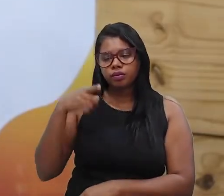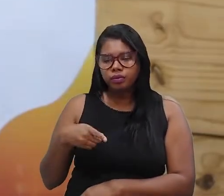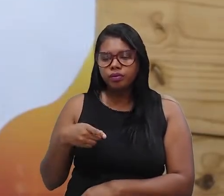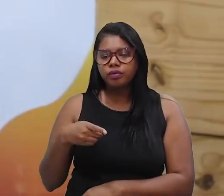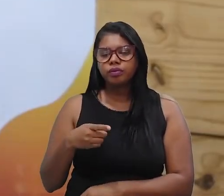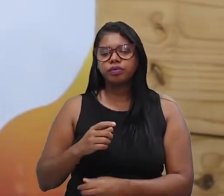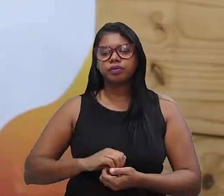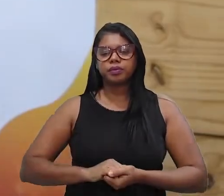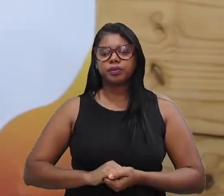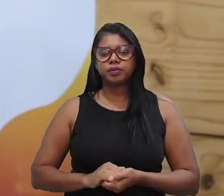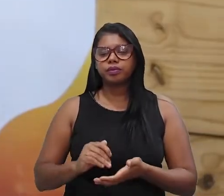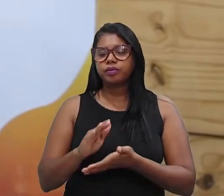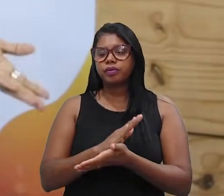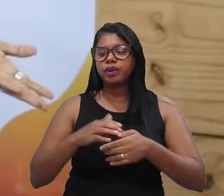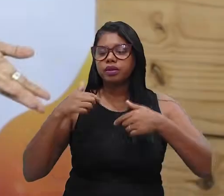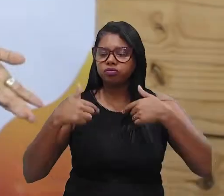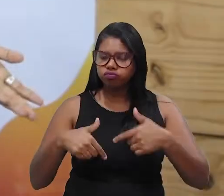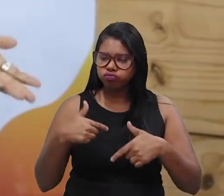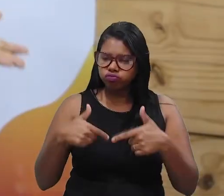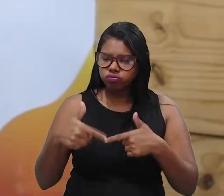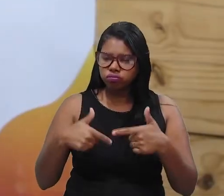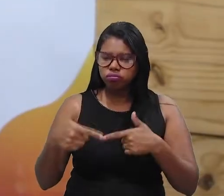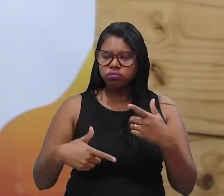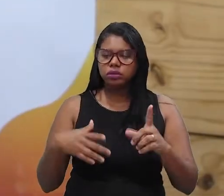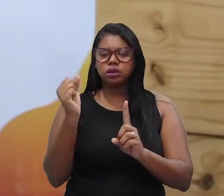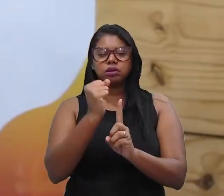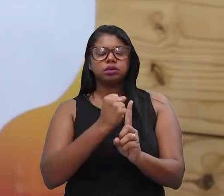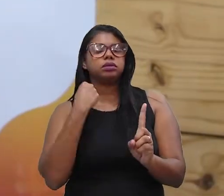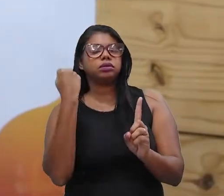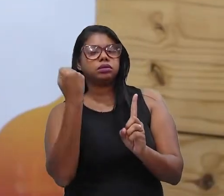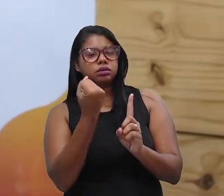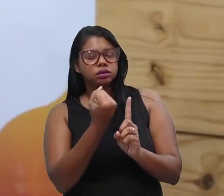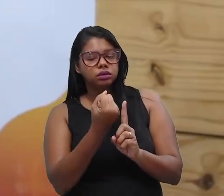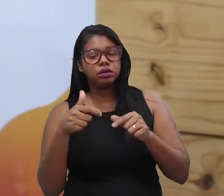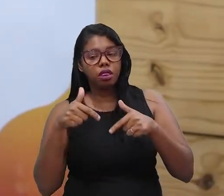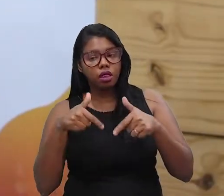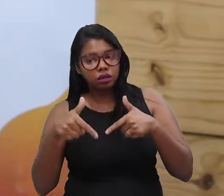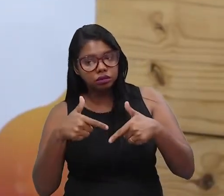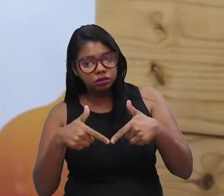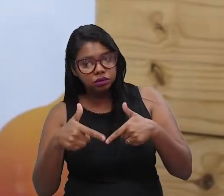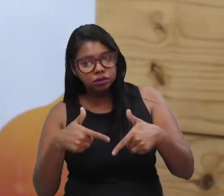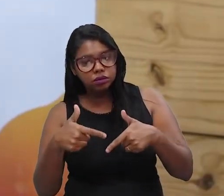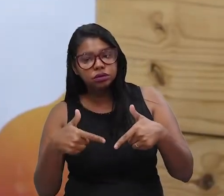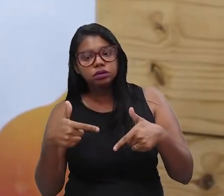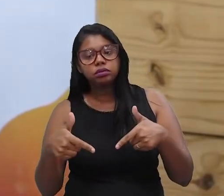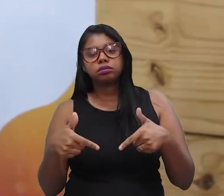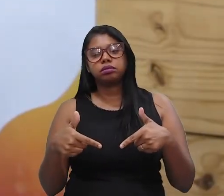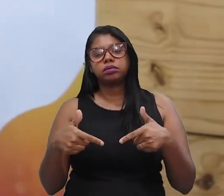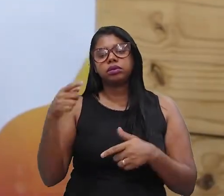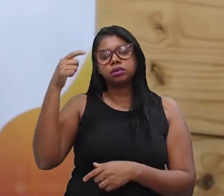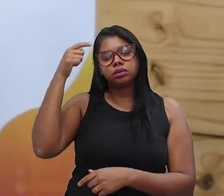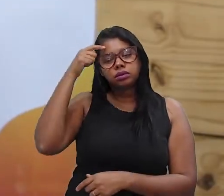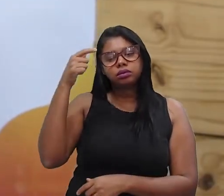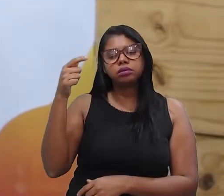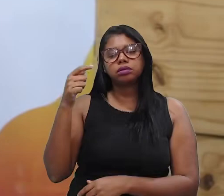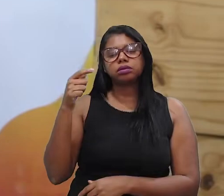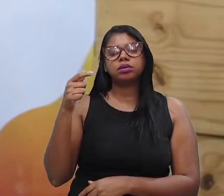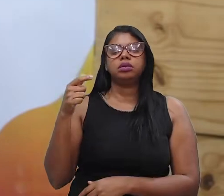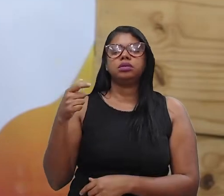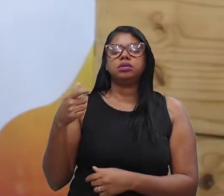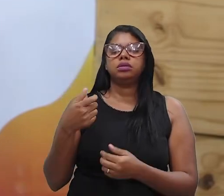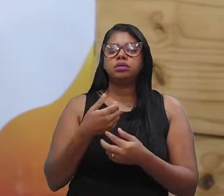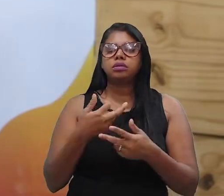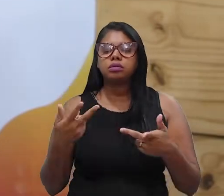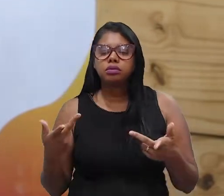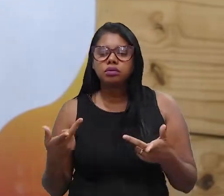do que trabalhar com o social, trabalhar com os pensamentos ecológicos e com a